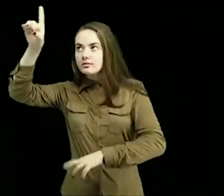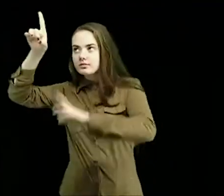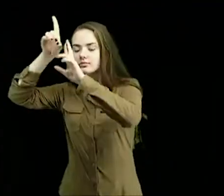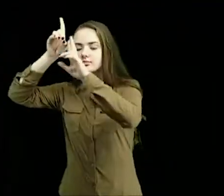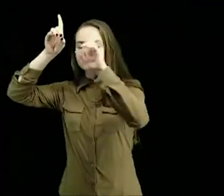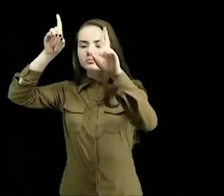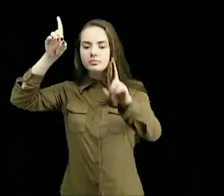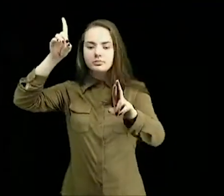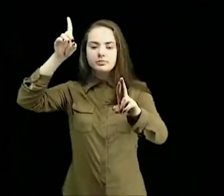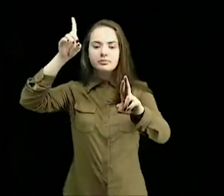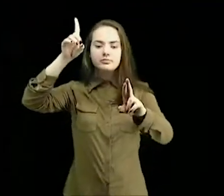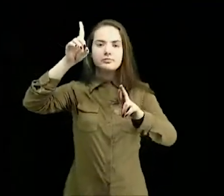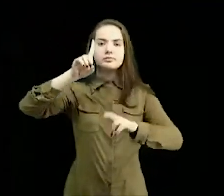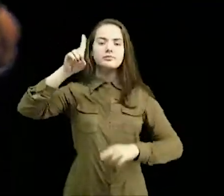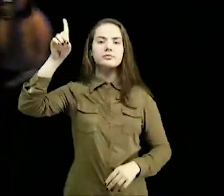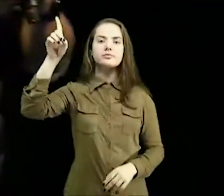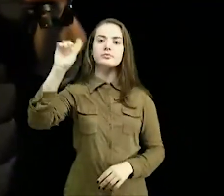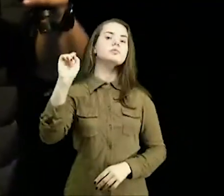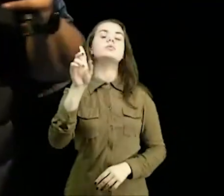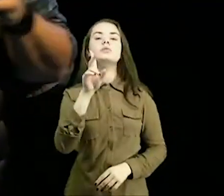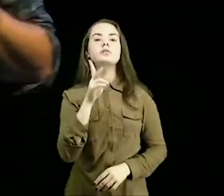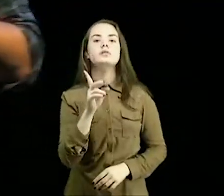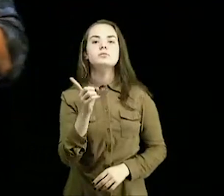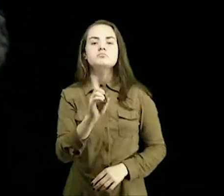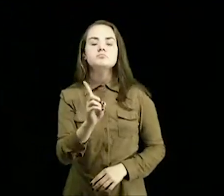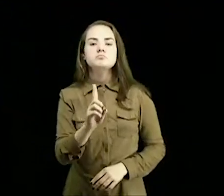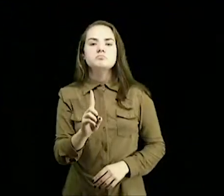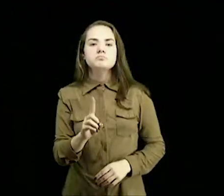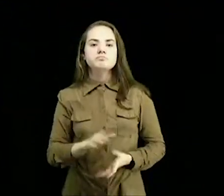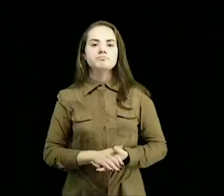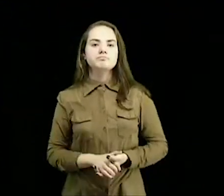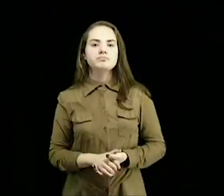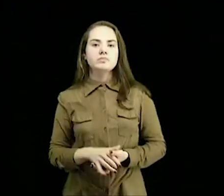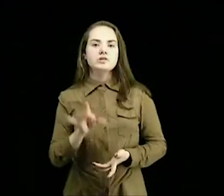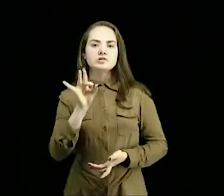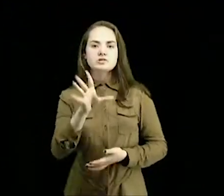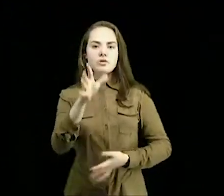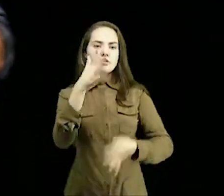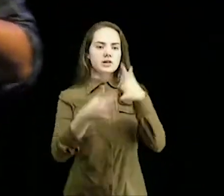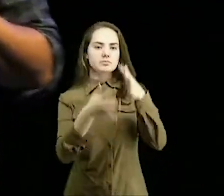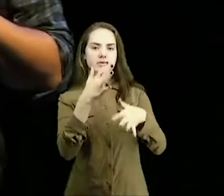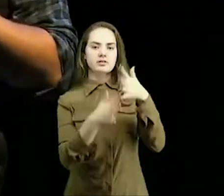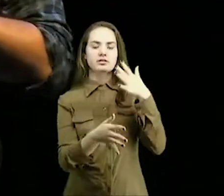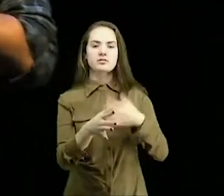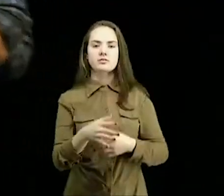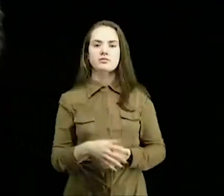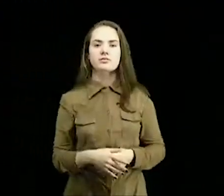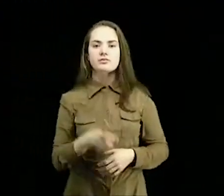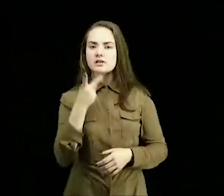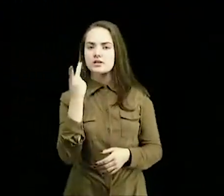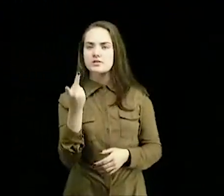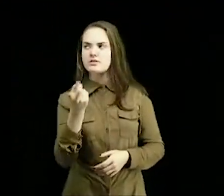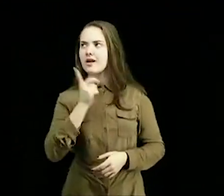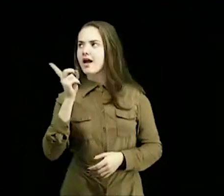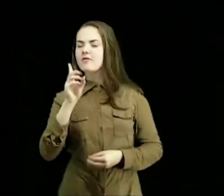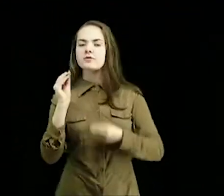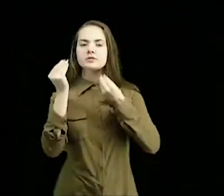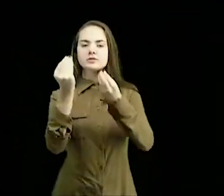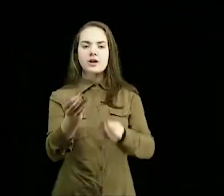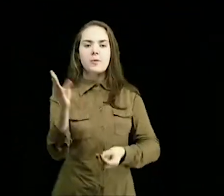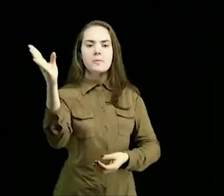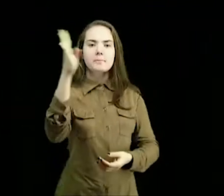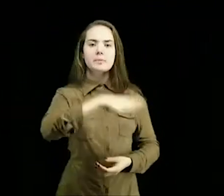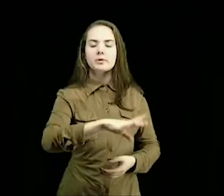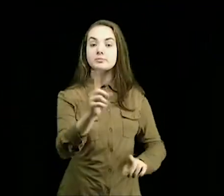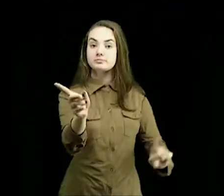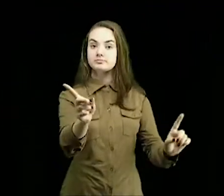Deus para você. Deus não está assim desfavorecendo você. Deus não está assim, ah é, vou fazer o mal para ele voltar. Não